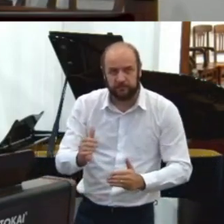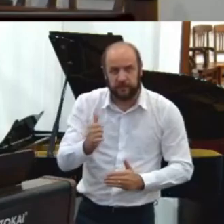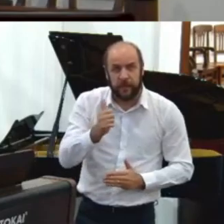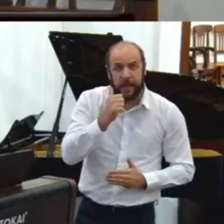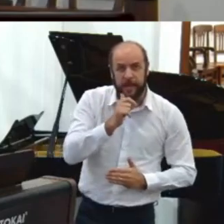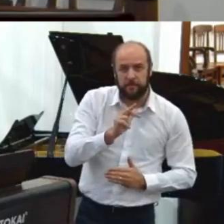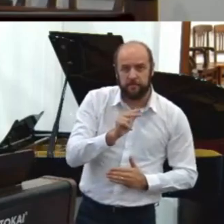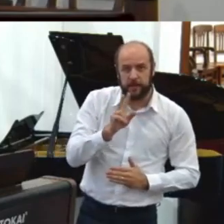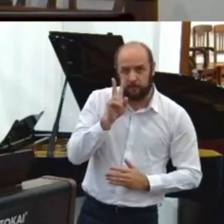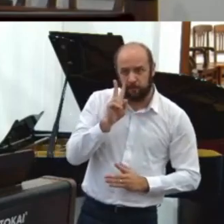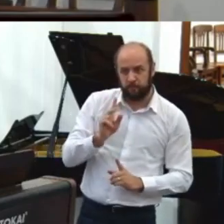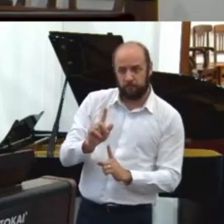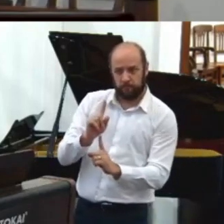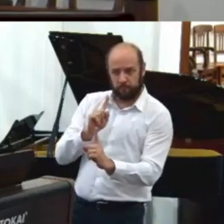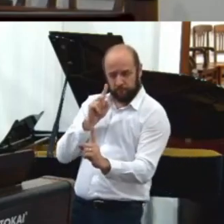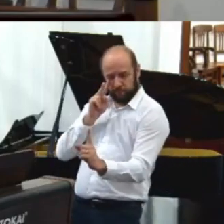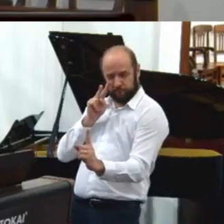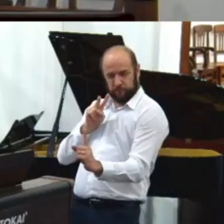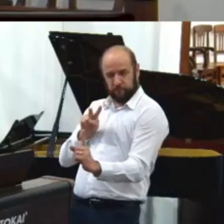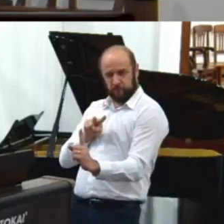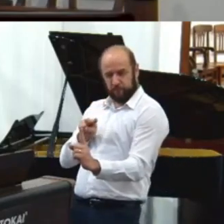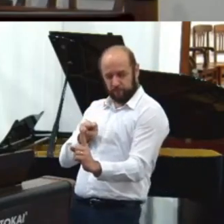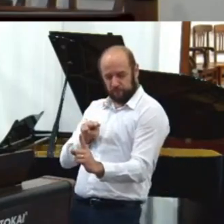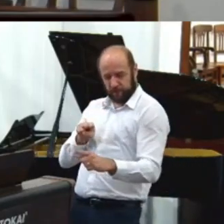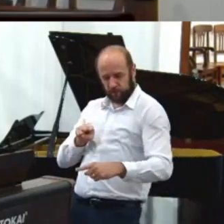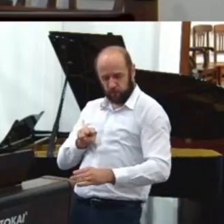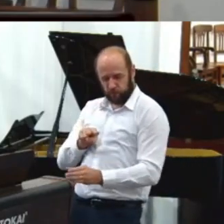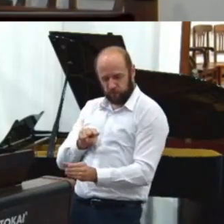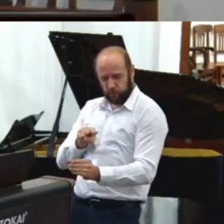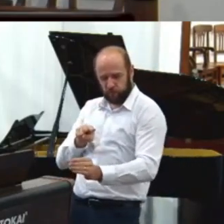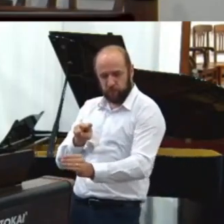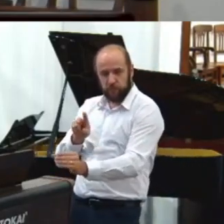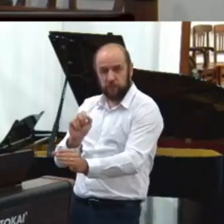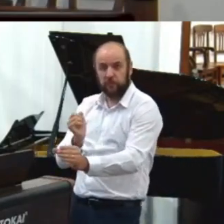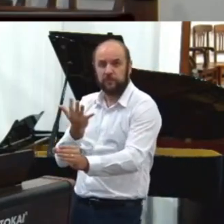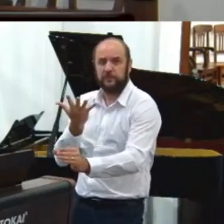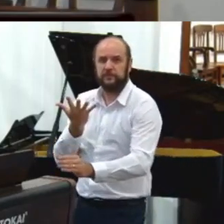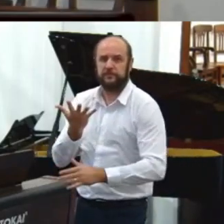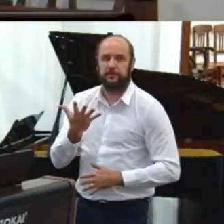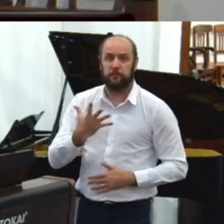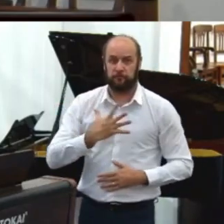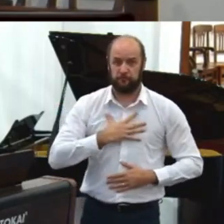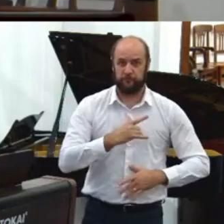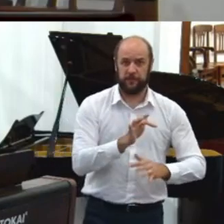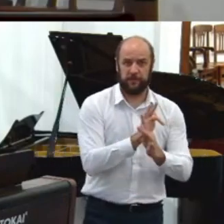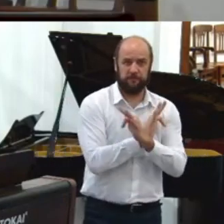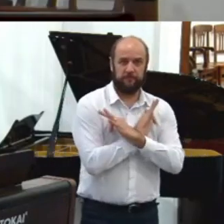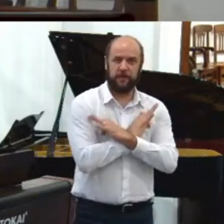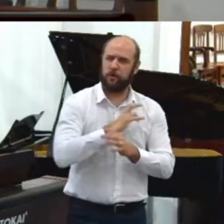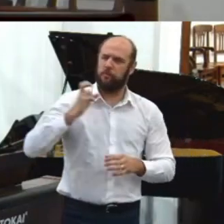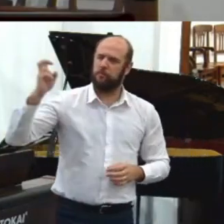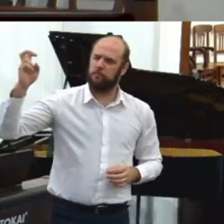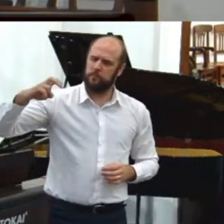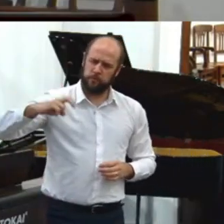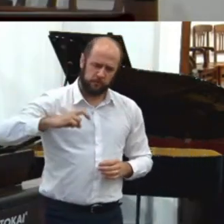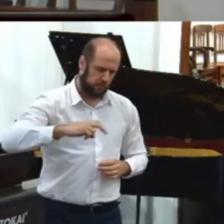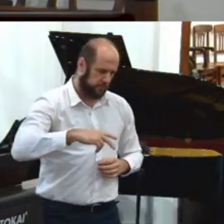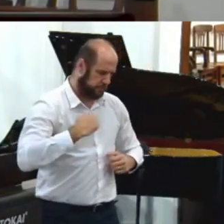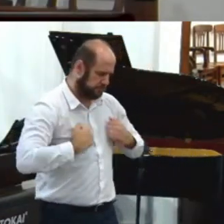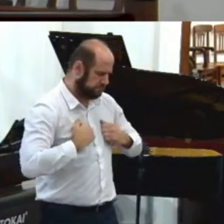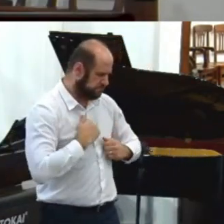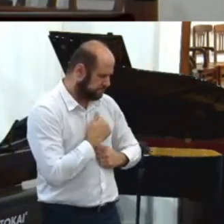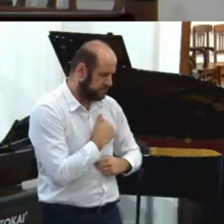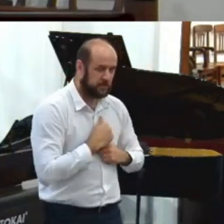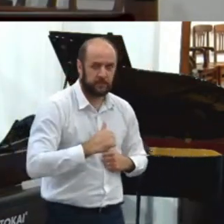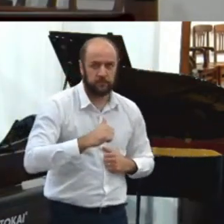menino ficou de longe para ver o que ia acontecer com ele. A filha de Faraó desceu para se banhar no rio, e